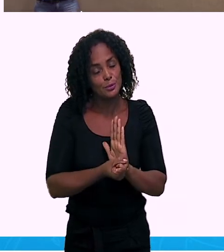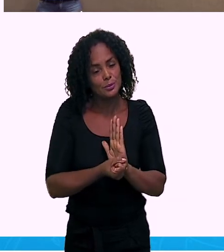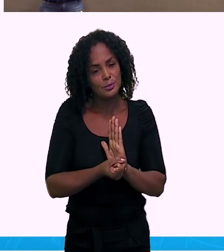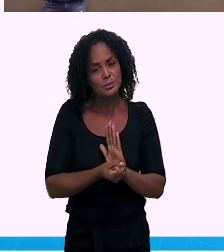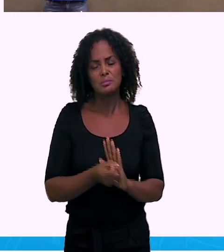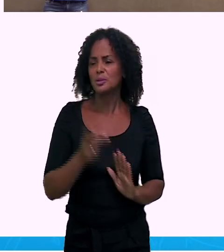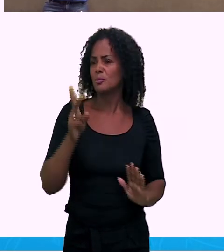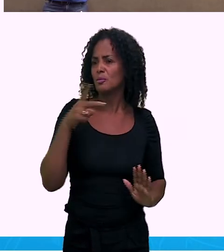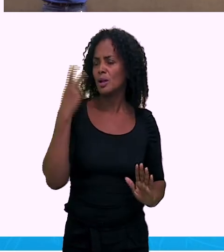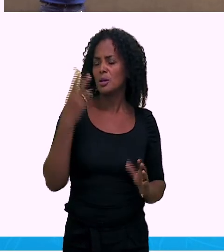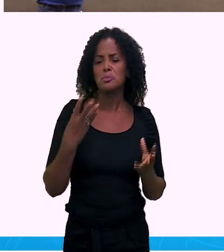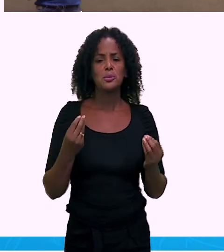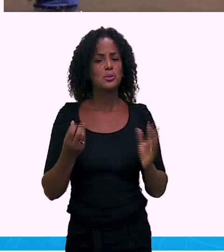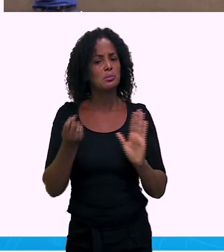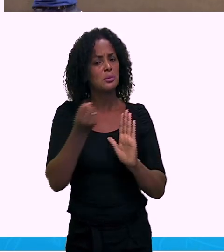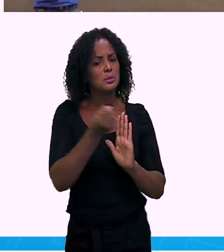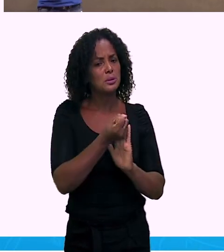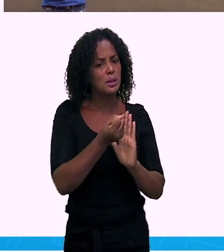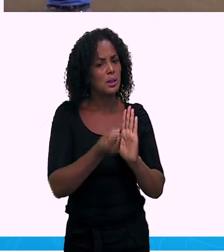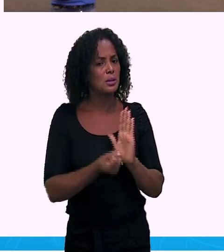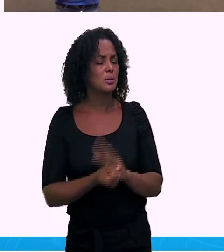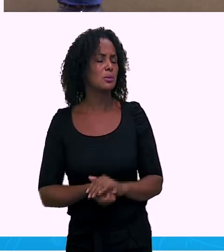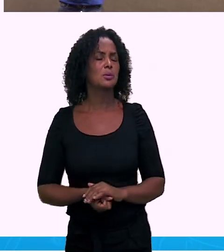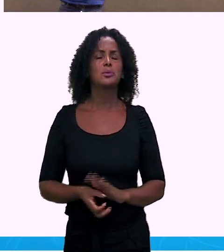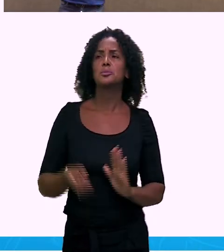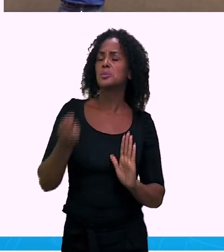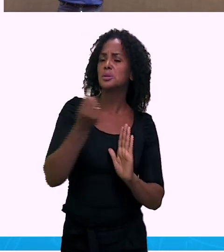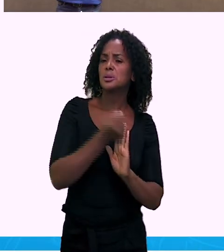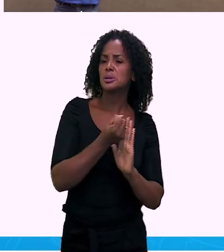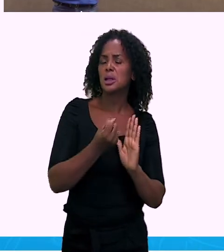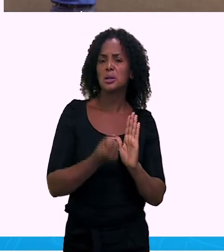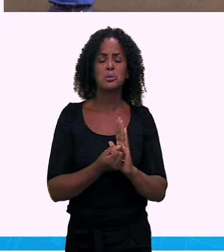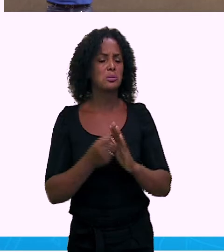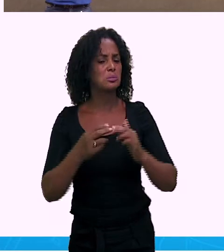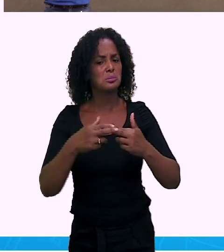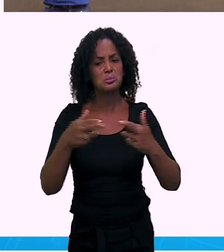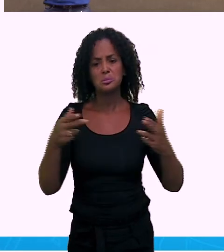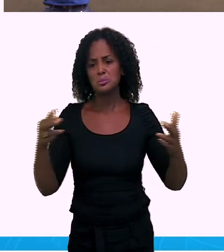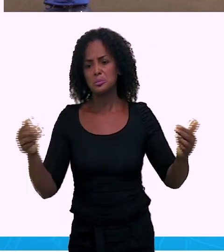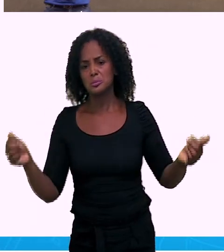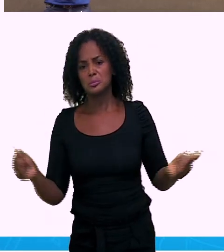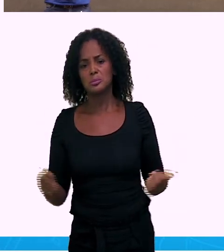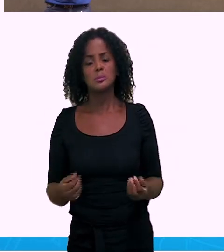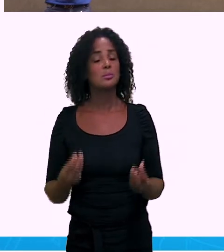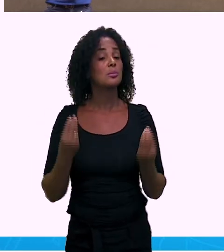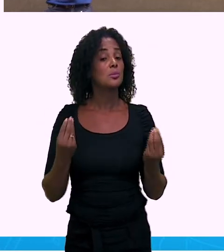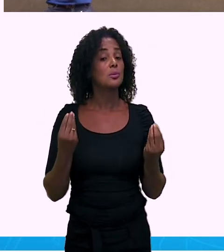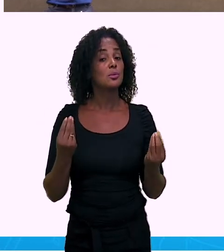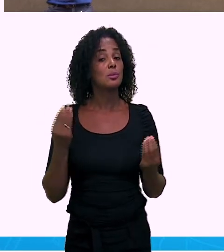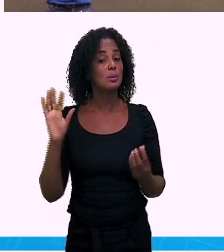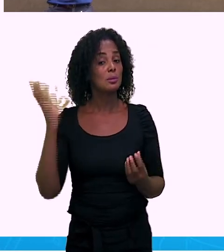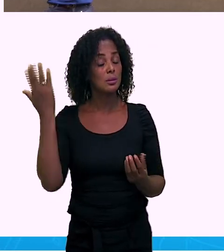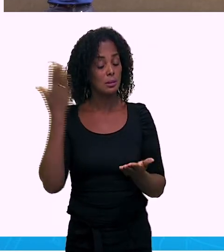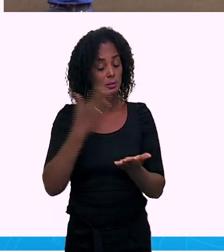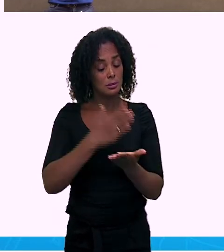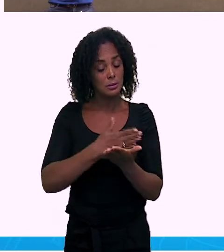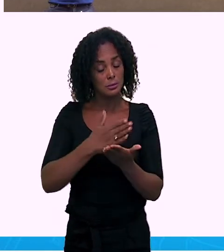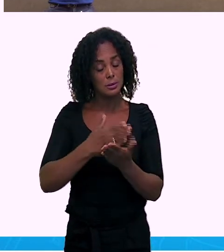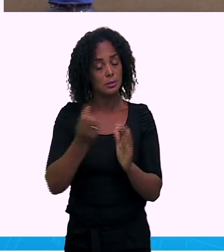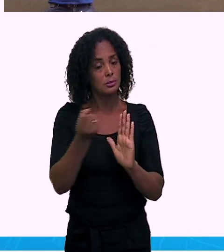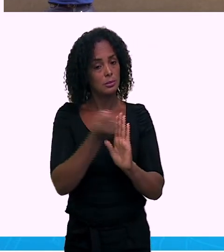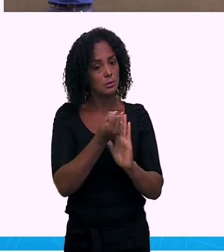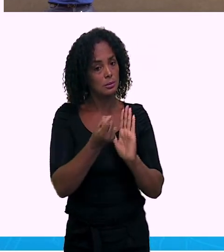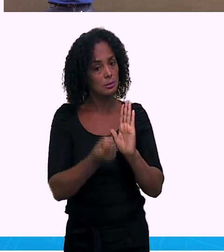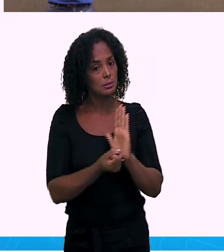sobre século, né? No século tal, no século tal. Você sabe como acontece a divisão dos séculos?